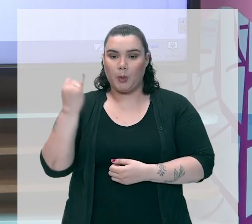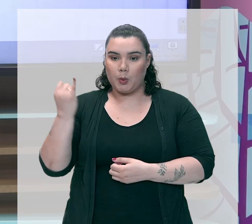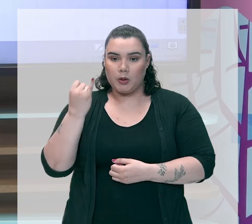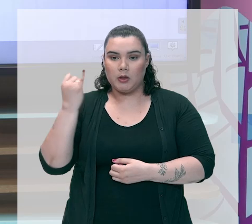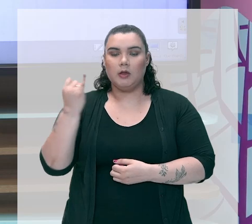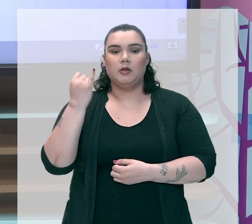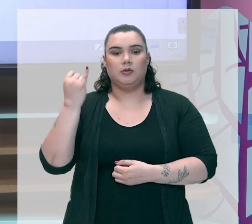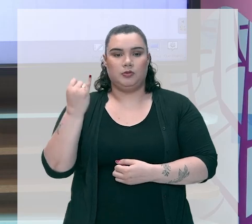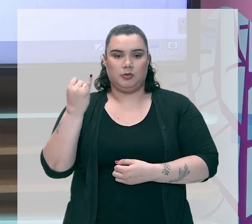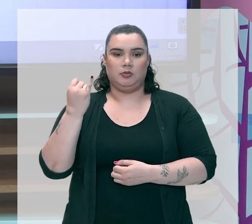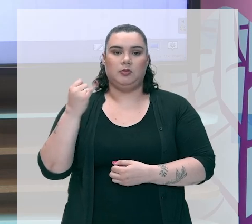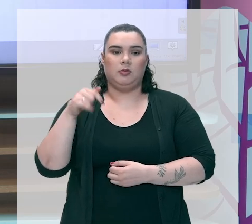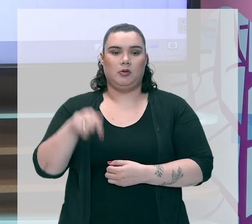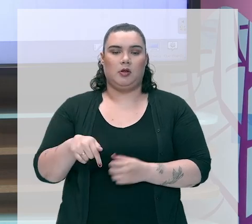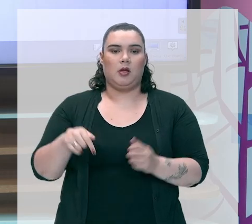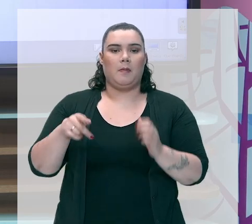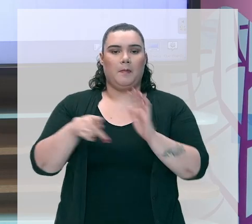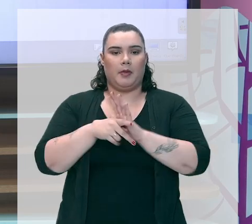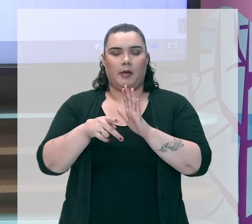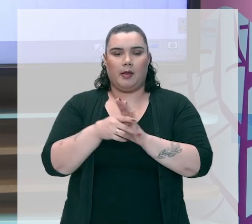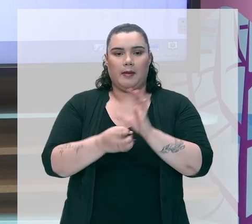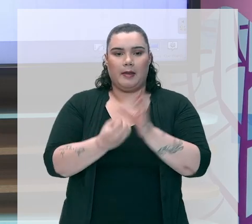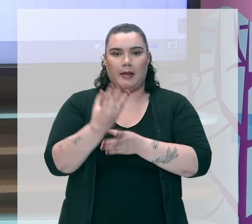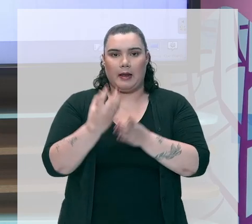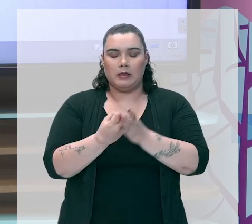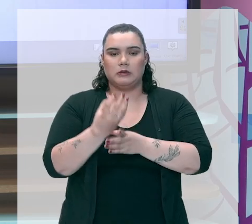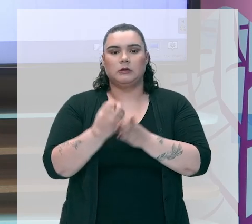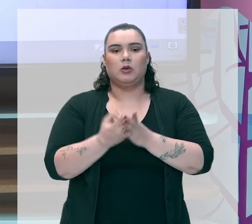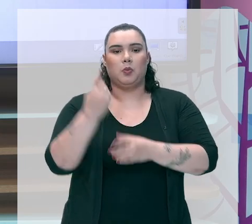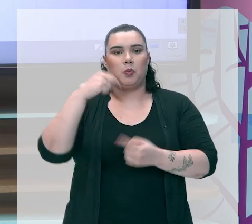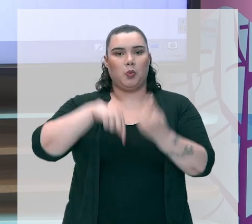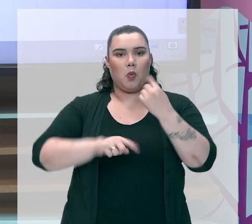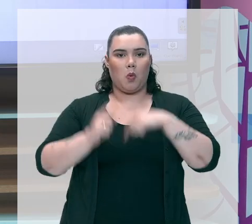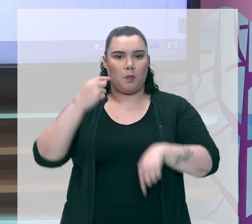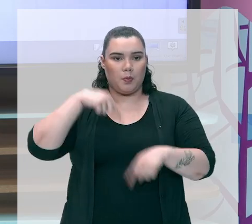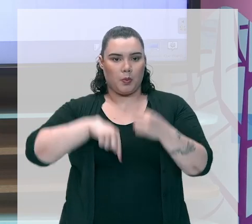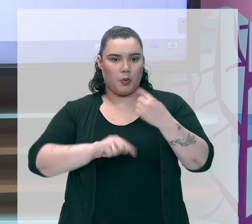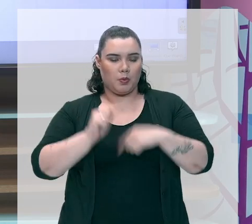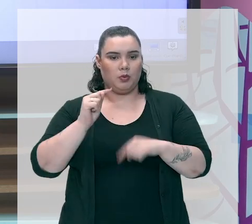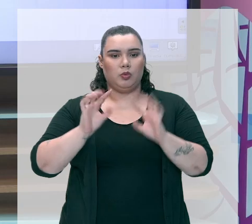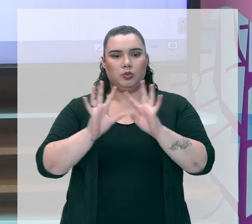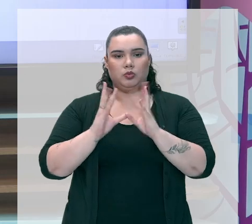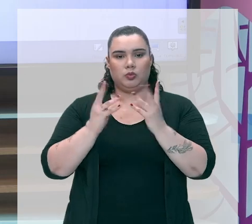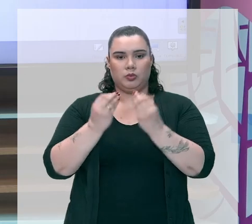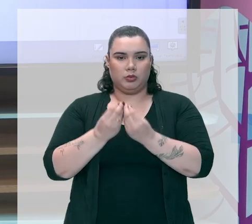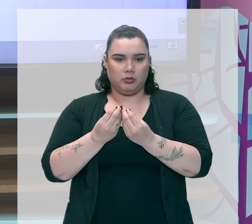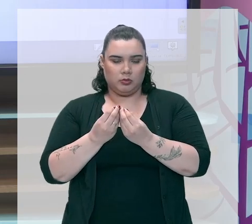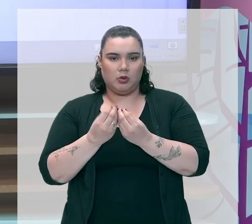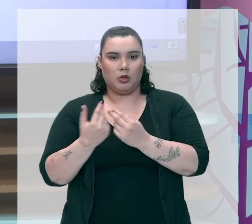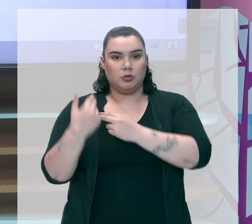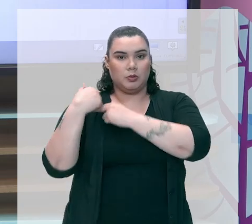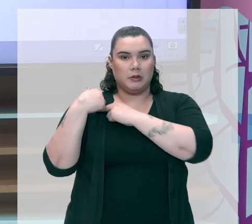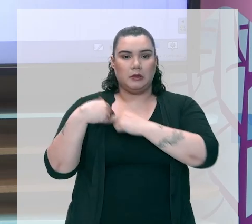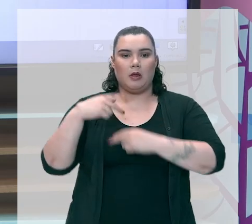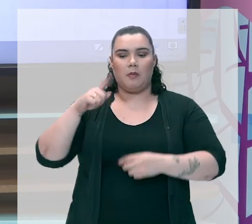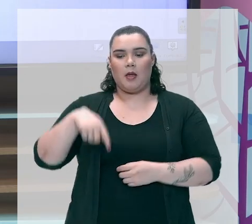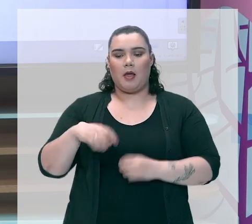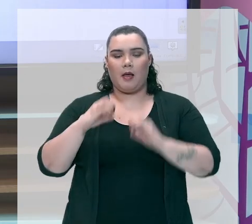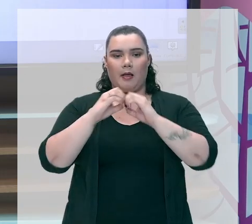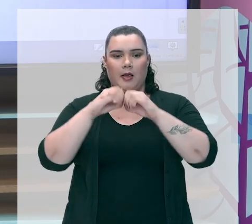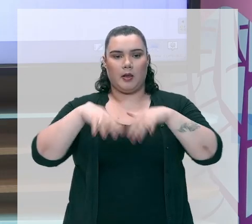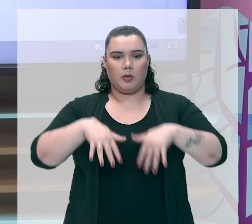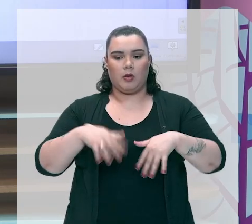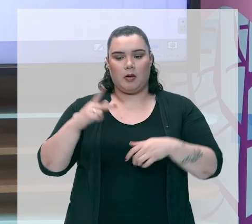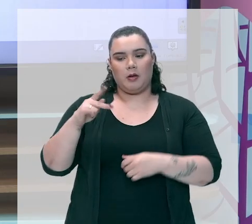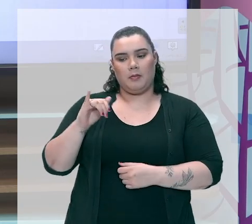né, a produção aí dessa melatonina, que é essa substância, como a gente pôde observar, produzida aí pela pineal. E ela